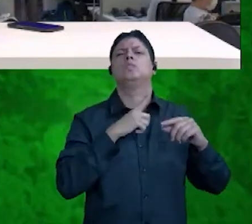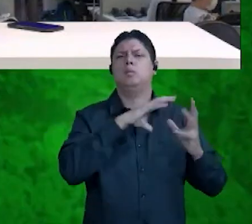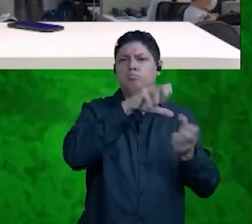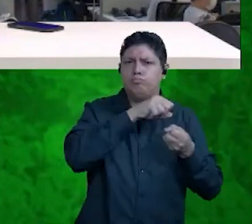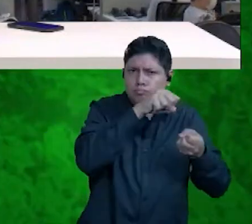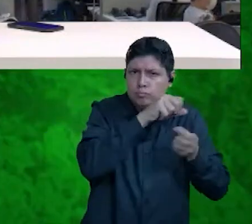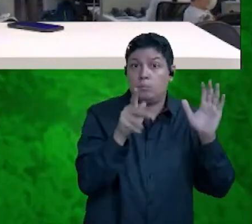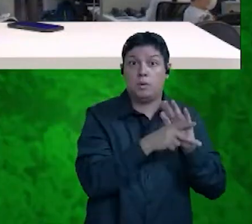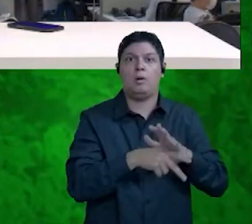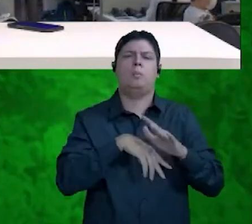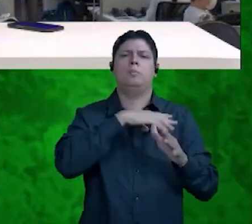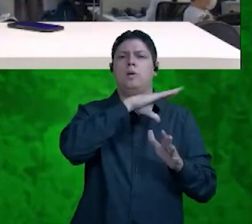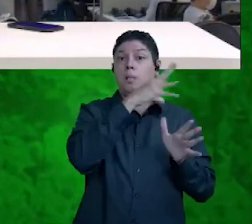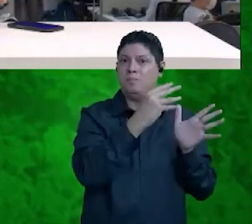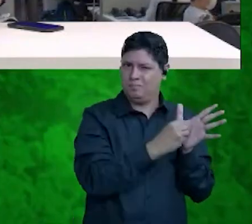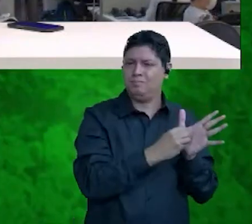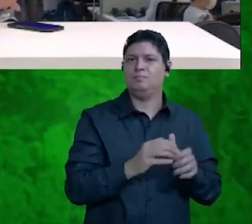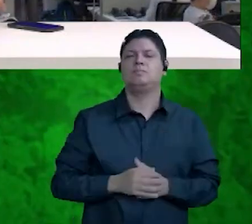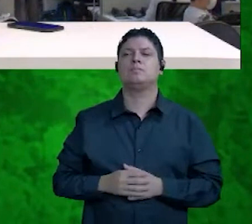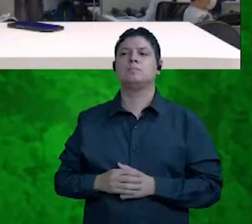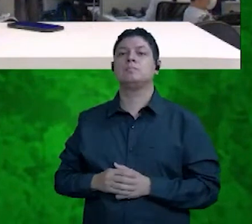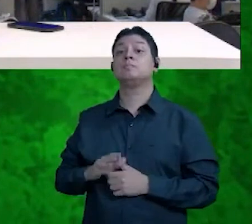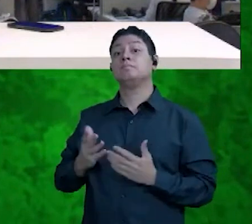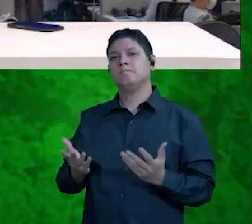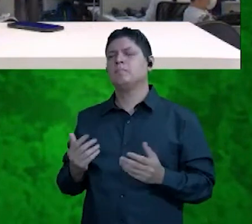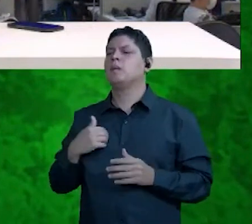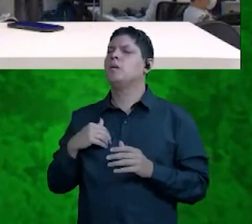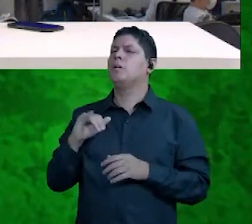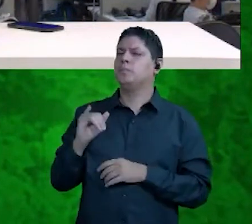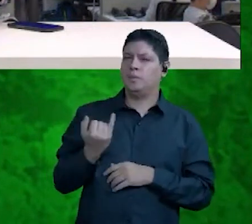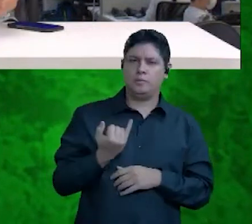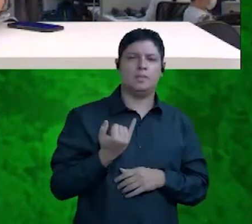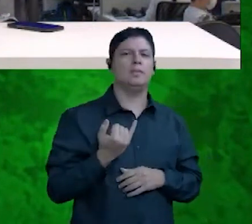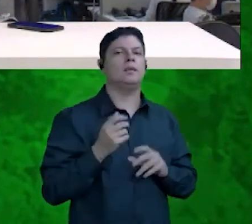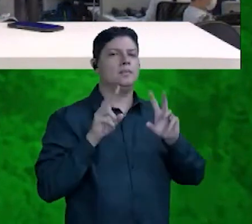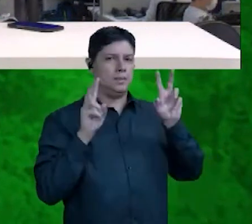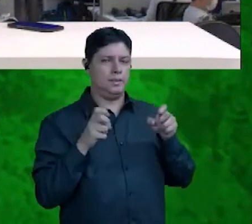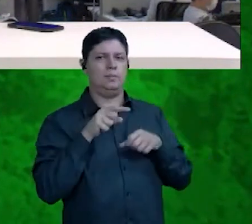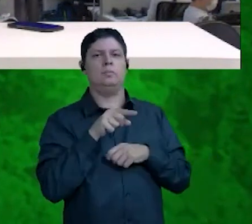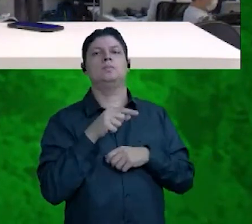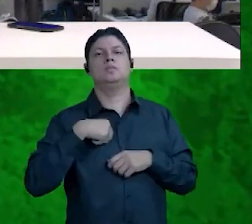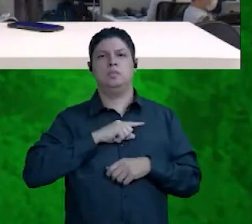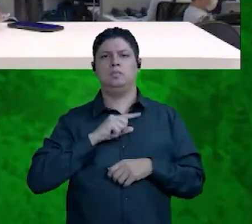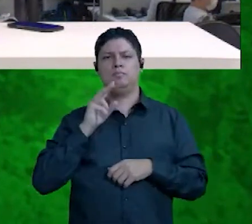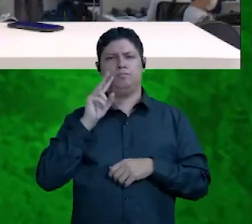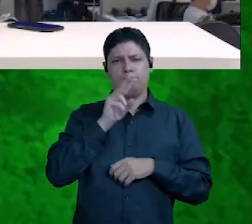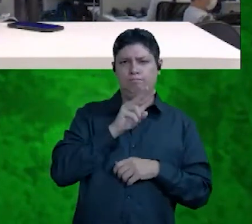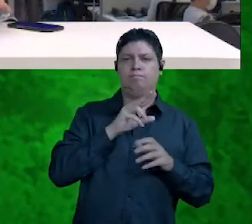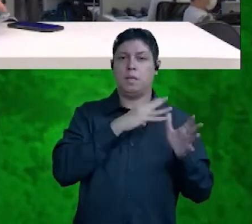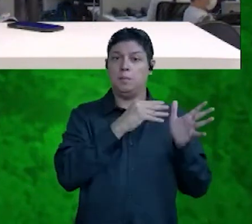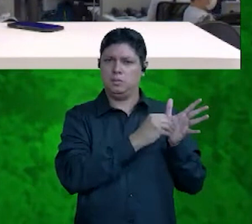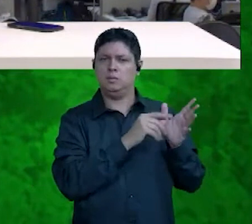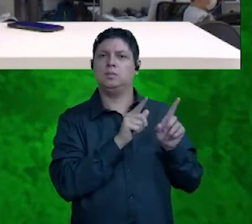Eu vou colocar aproveitar um gancho aqui, que a gente fala do olhar internacional para a Amazônia e até de propostas num eventual governo. Os outros